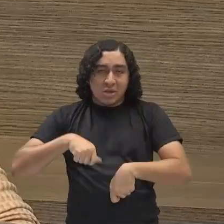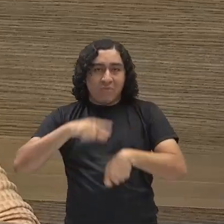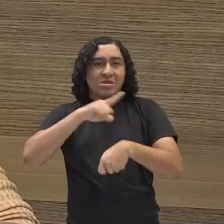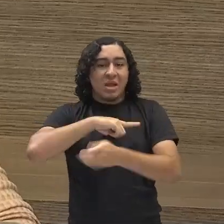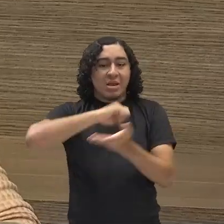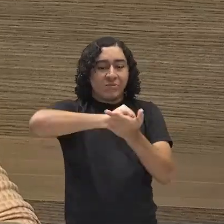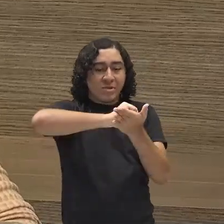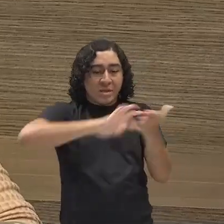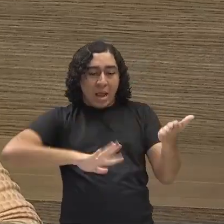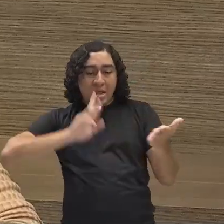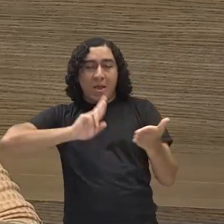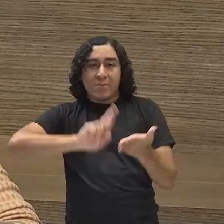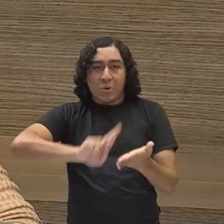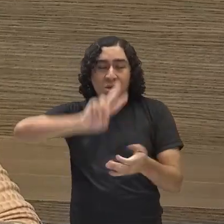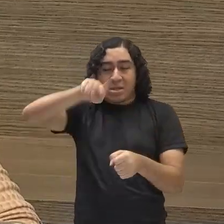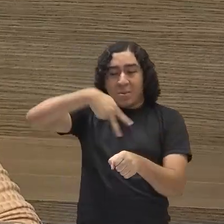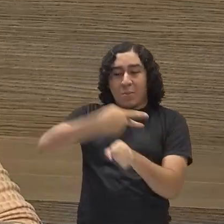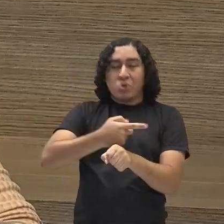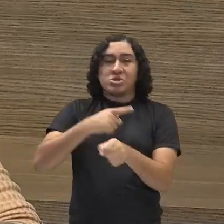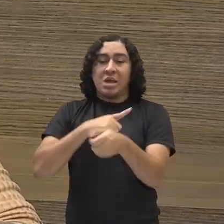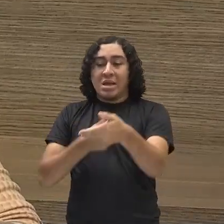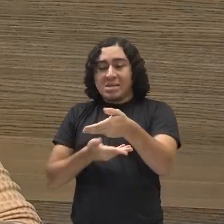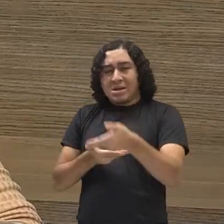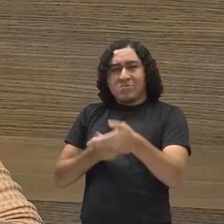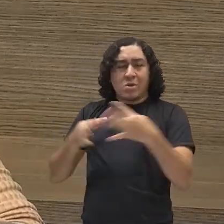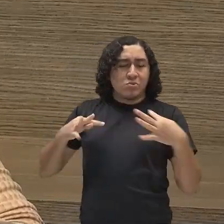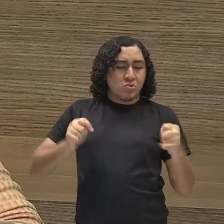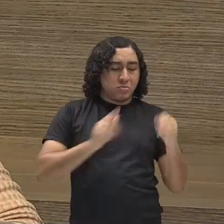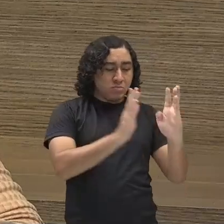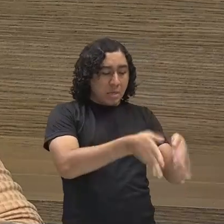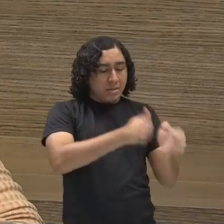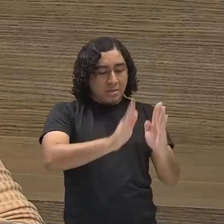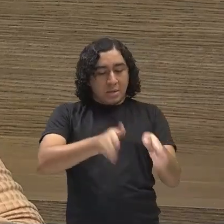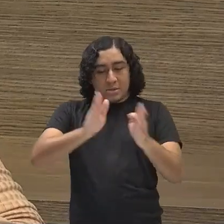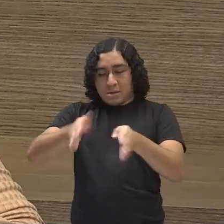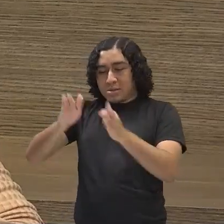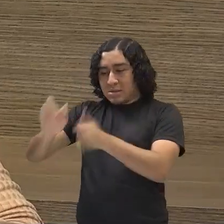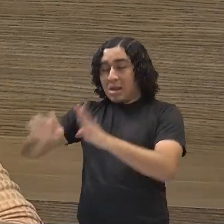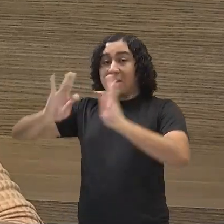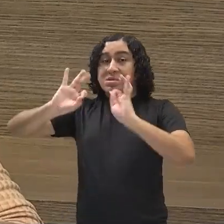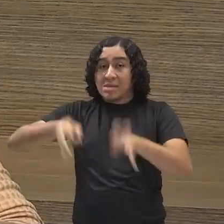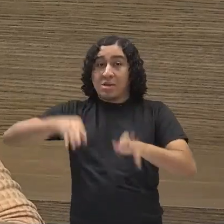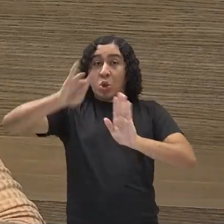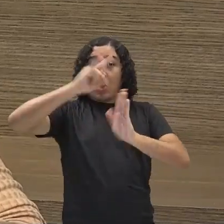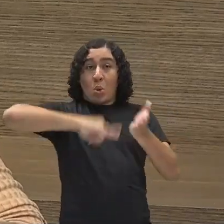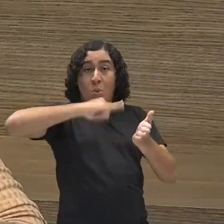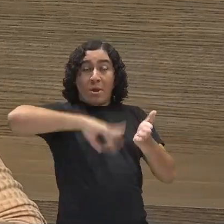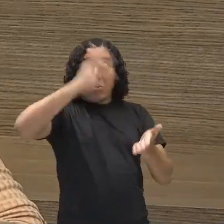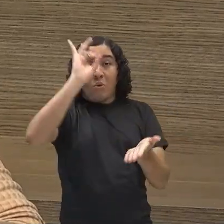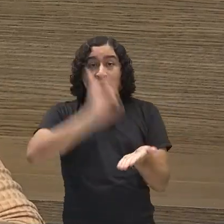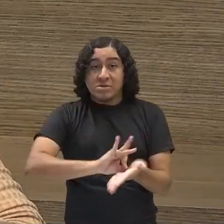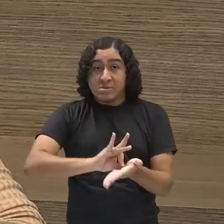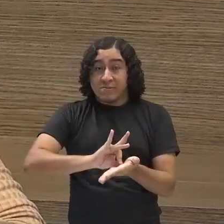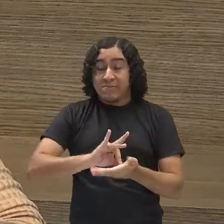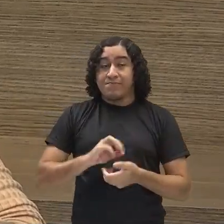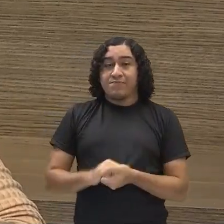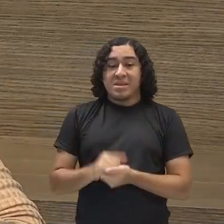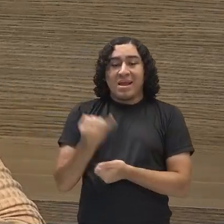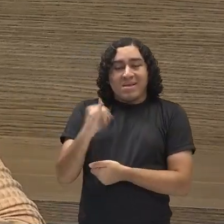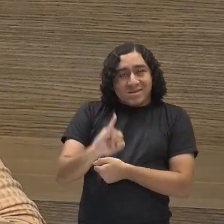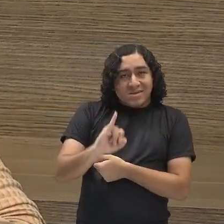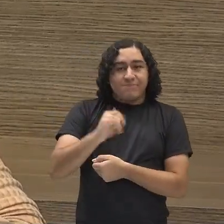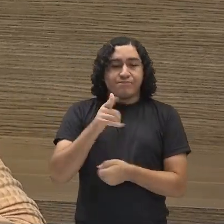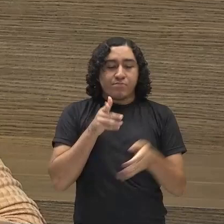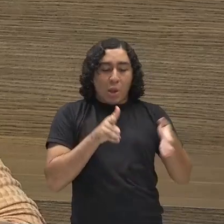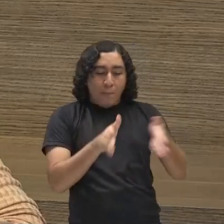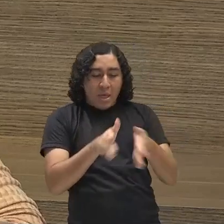atividade, e aí vem a interatividade, tudo isso, professor, está em roteiro, a gente tem que seguir. Se durante uma interatividade